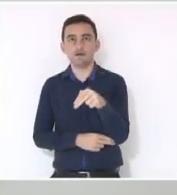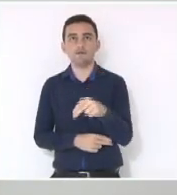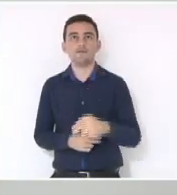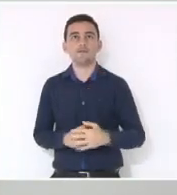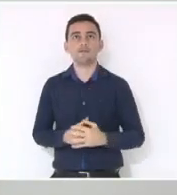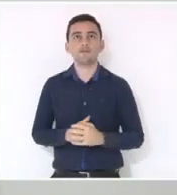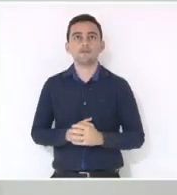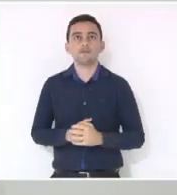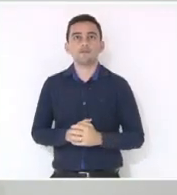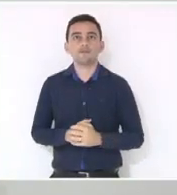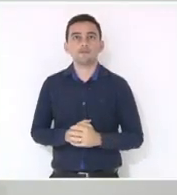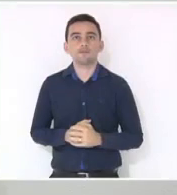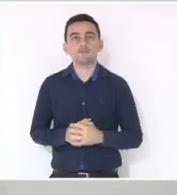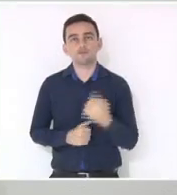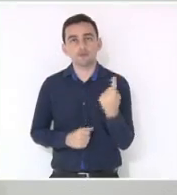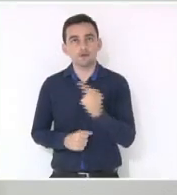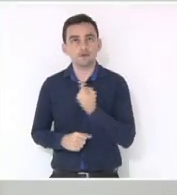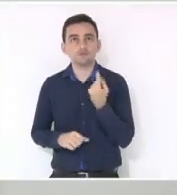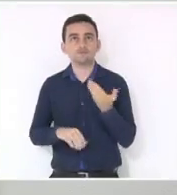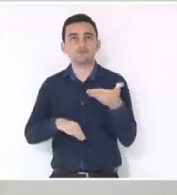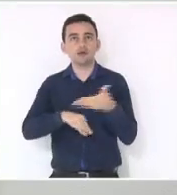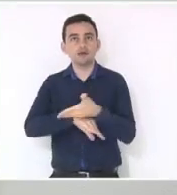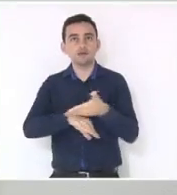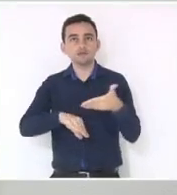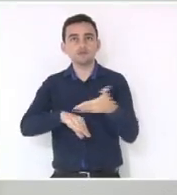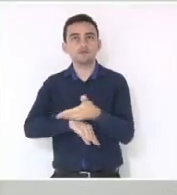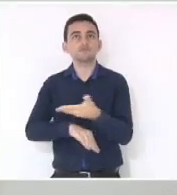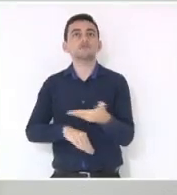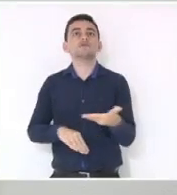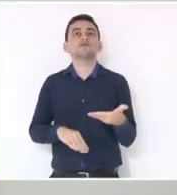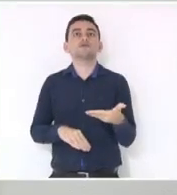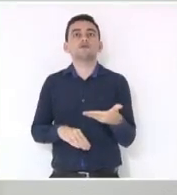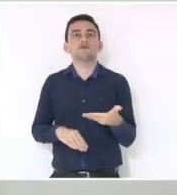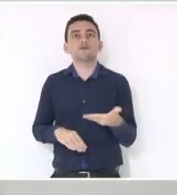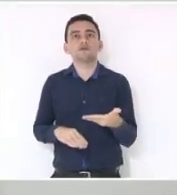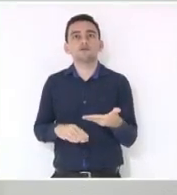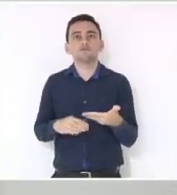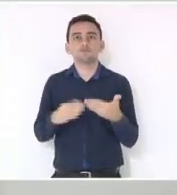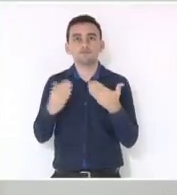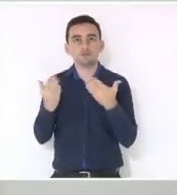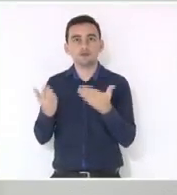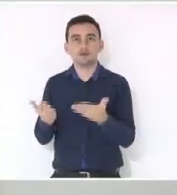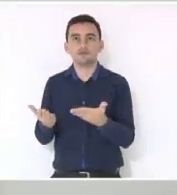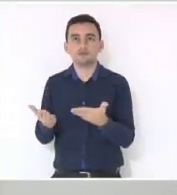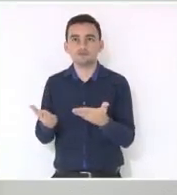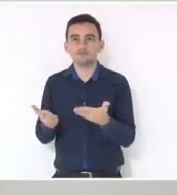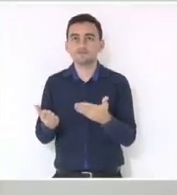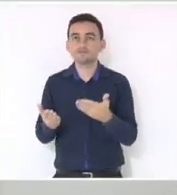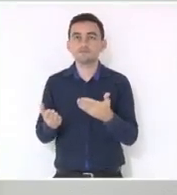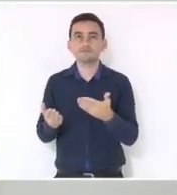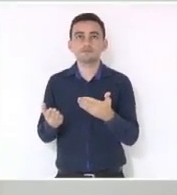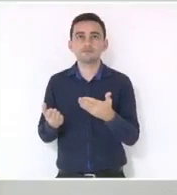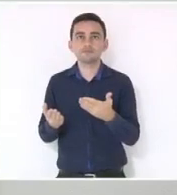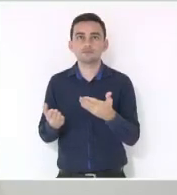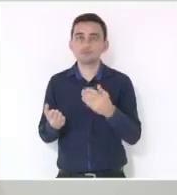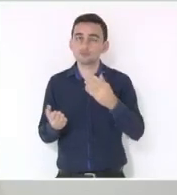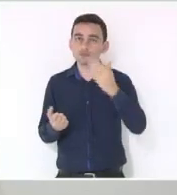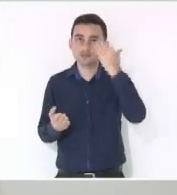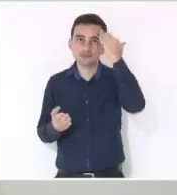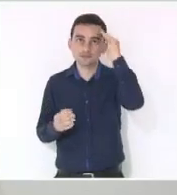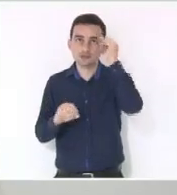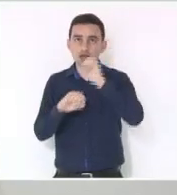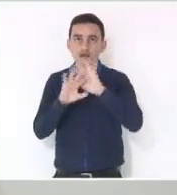nós participamos ali até o meio-dia de uma reunião, tentando buscar um entendimento aí para essa